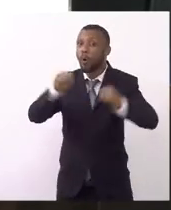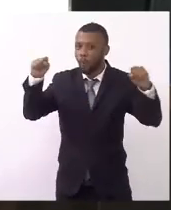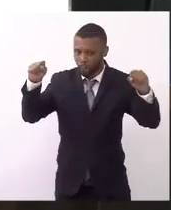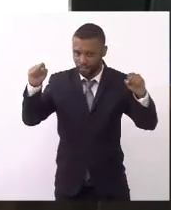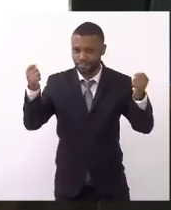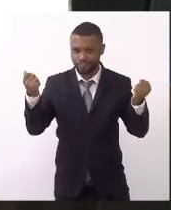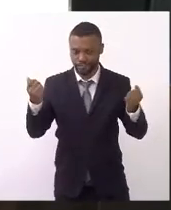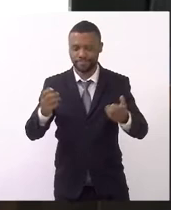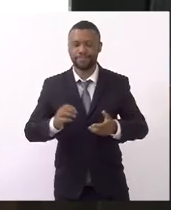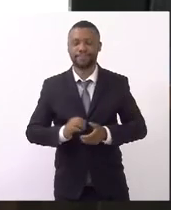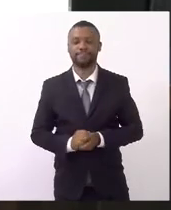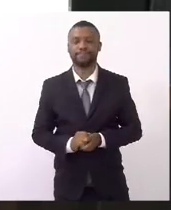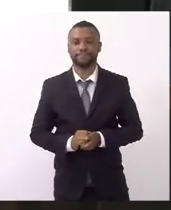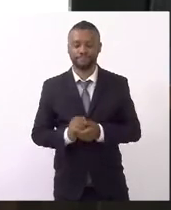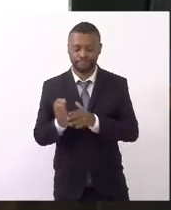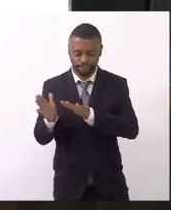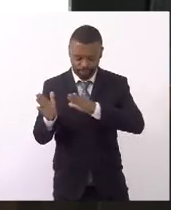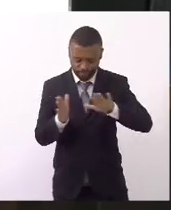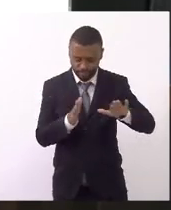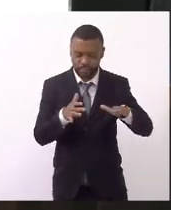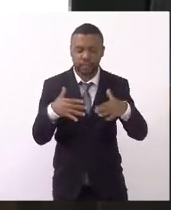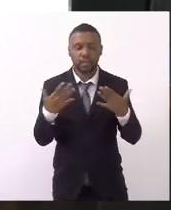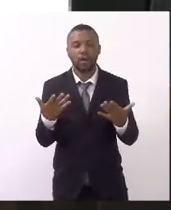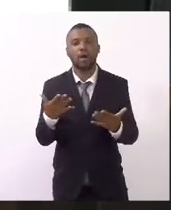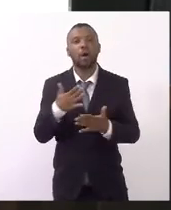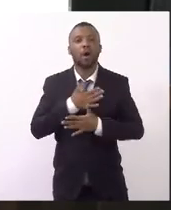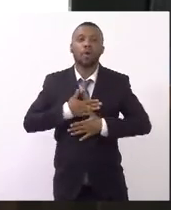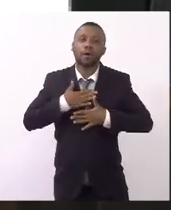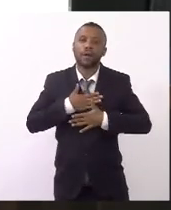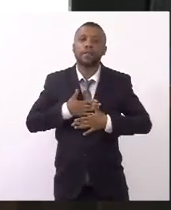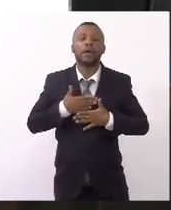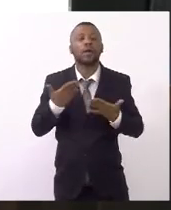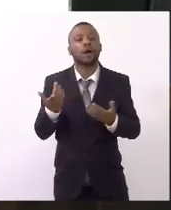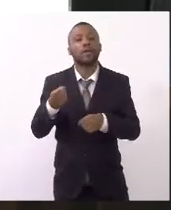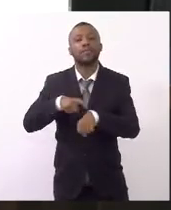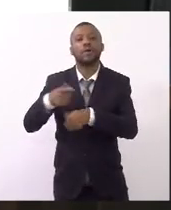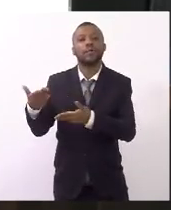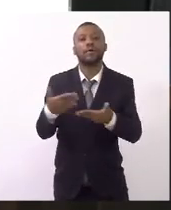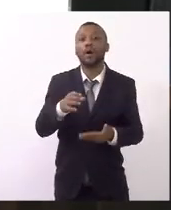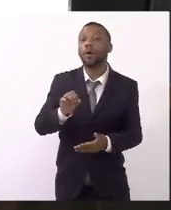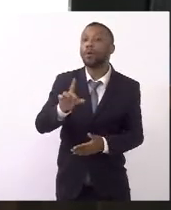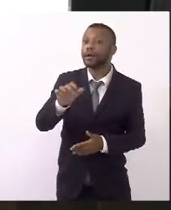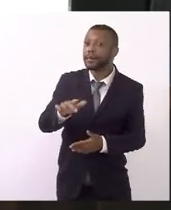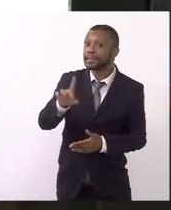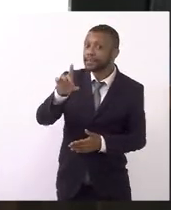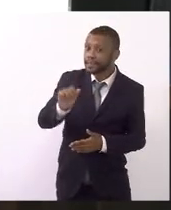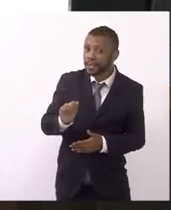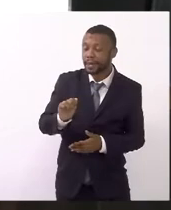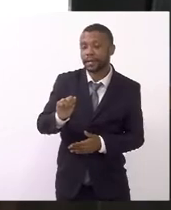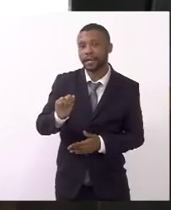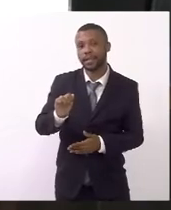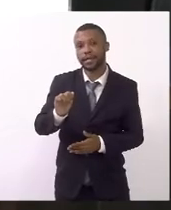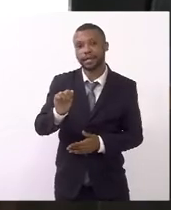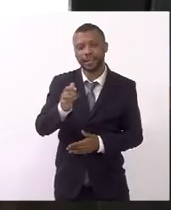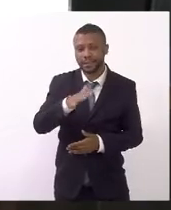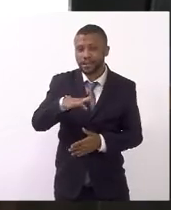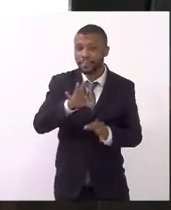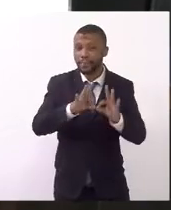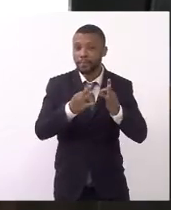gostaria agora de convidar Olinda Soares Adriano da família